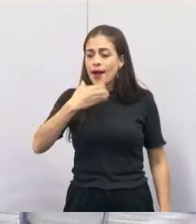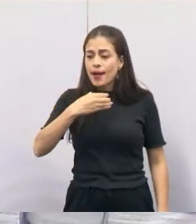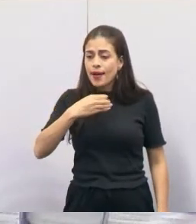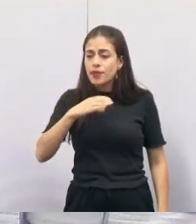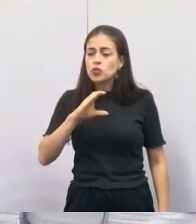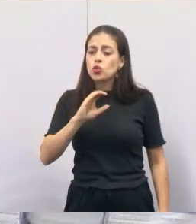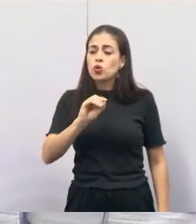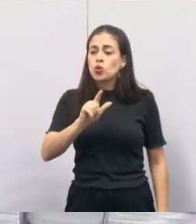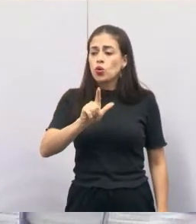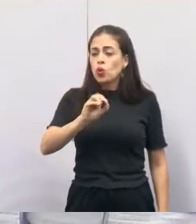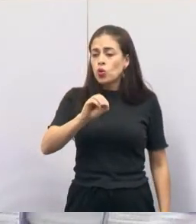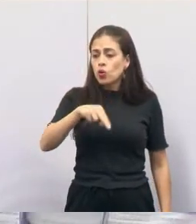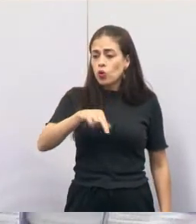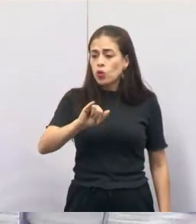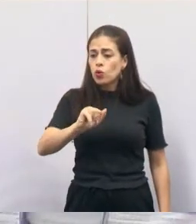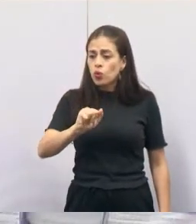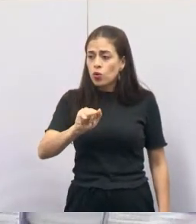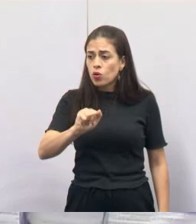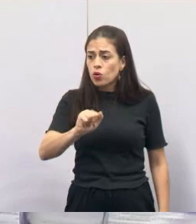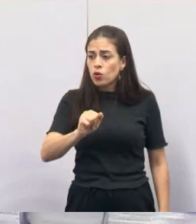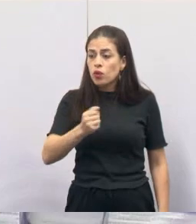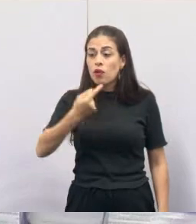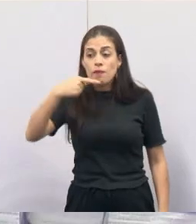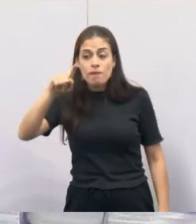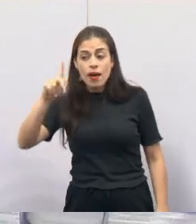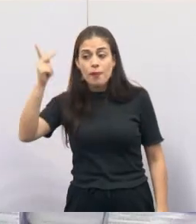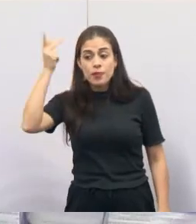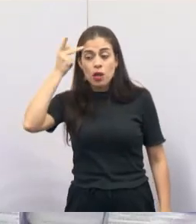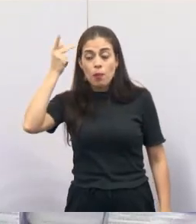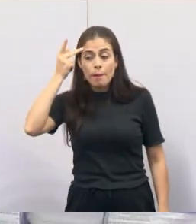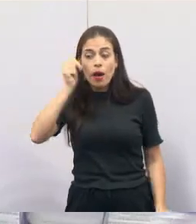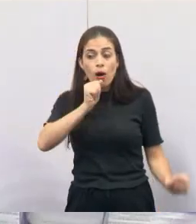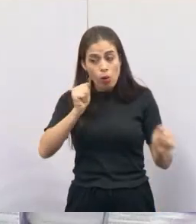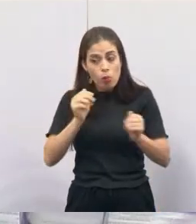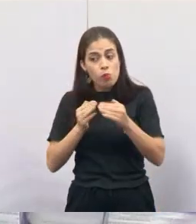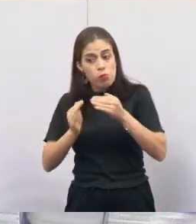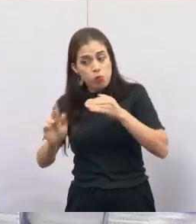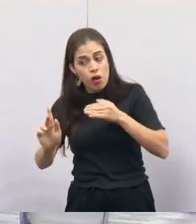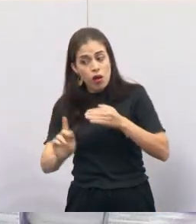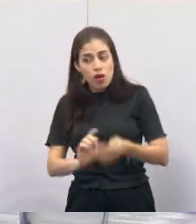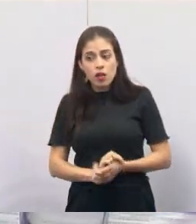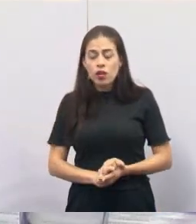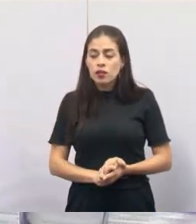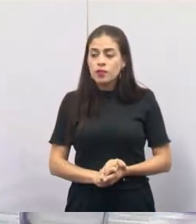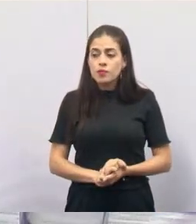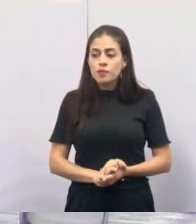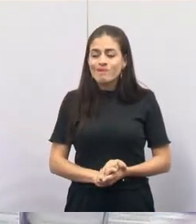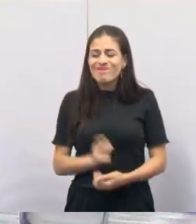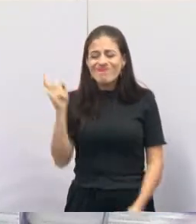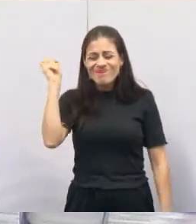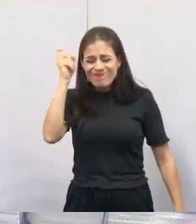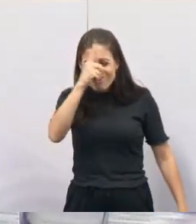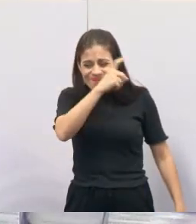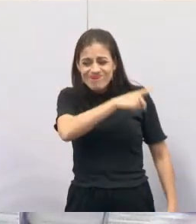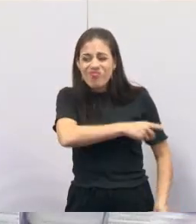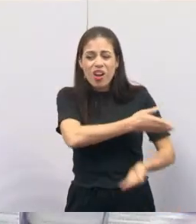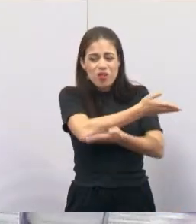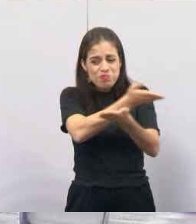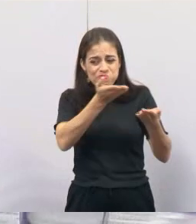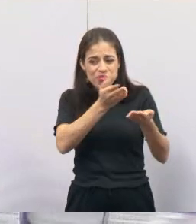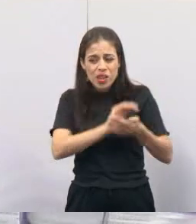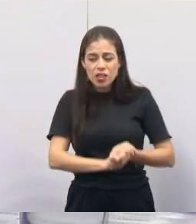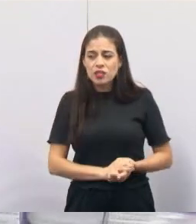Jardim Colônia. Quem vai para São Paulo pode ir por ali. E está muito difícil para ele lá. Então, não